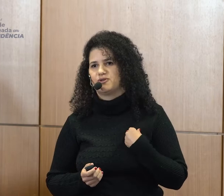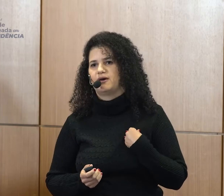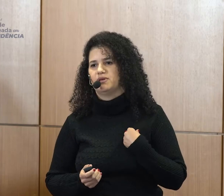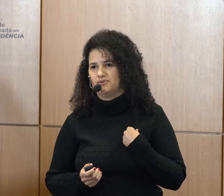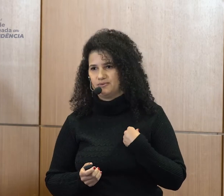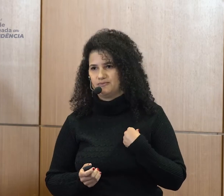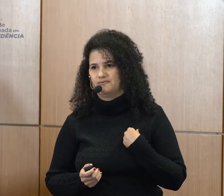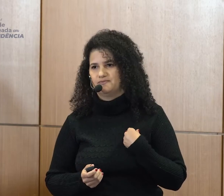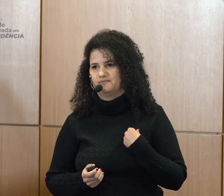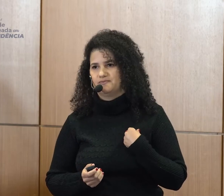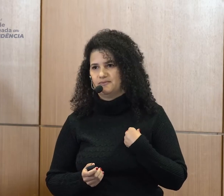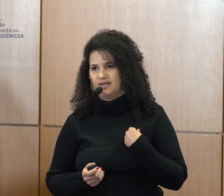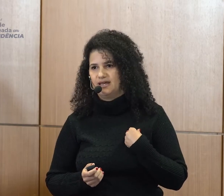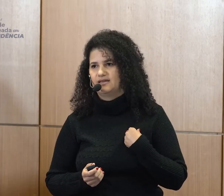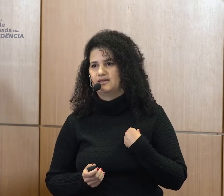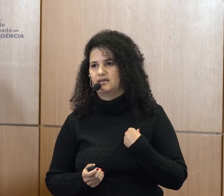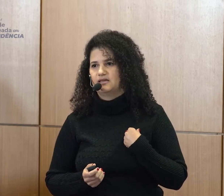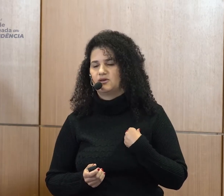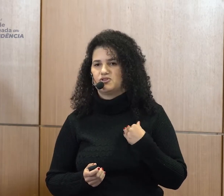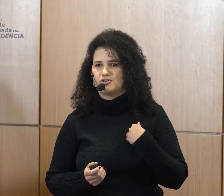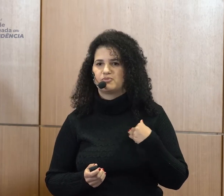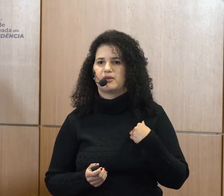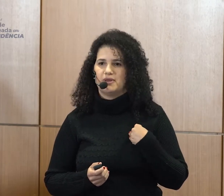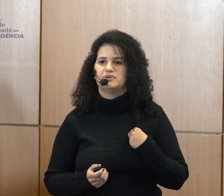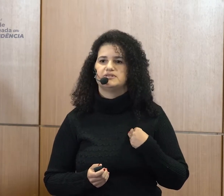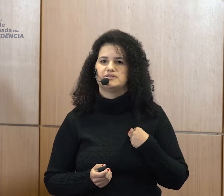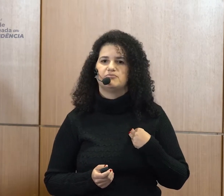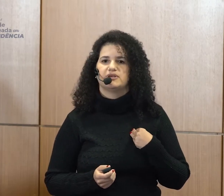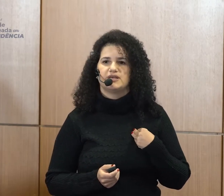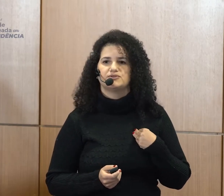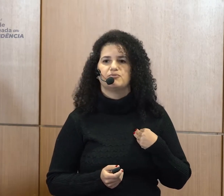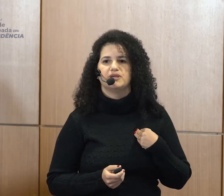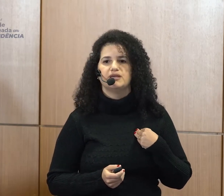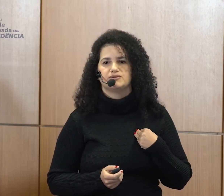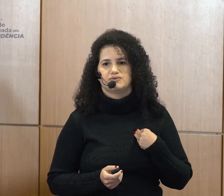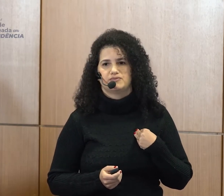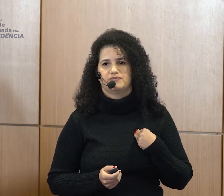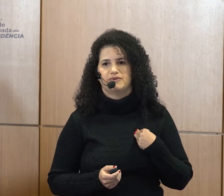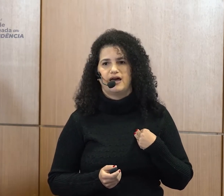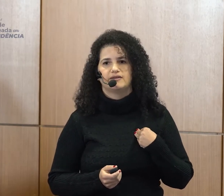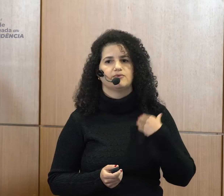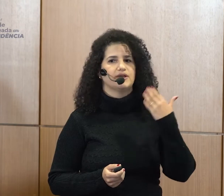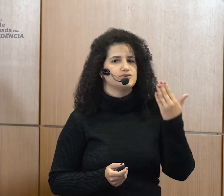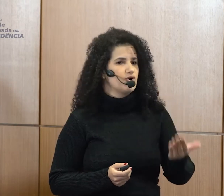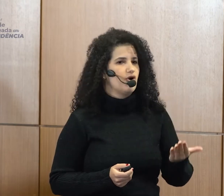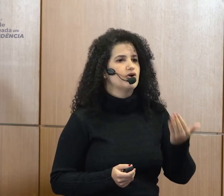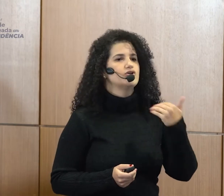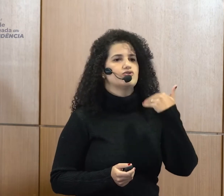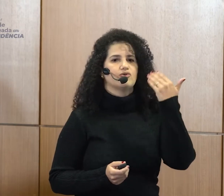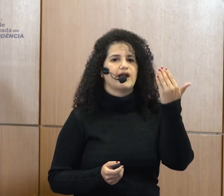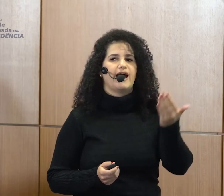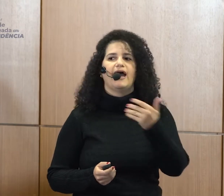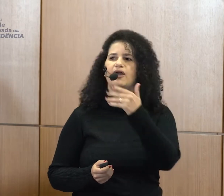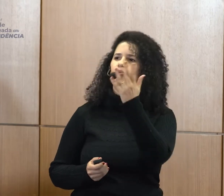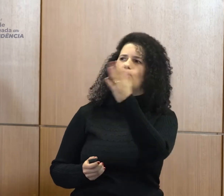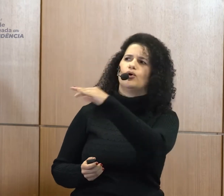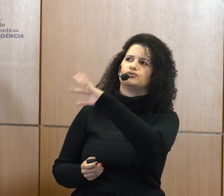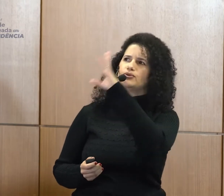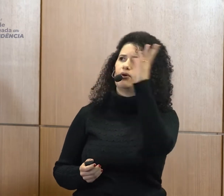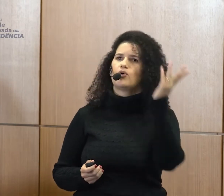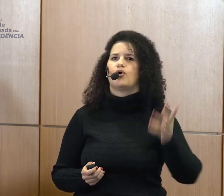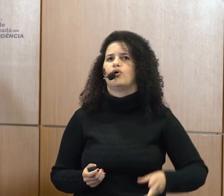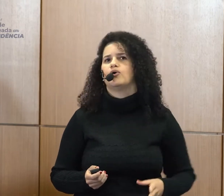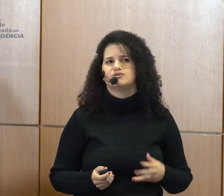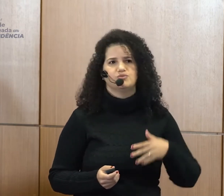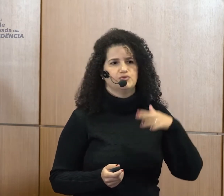nosso questionamento, né? Então a gente também precisa pensar sobre isso, tá? Não é só jogar é o